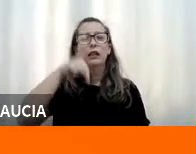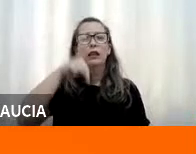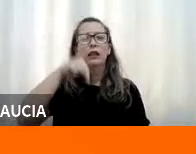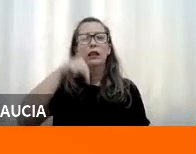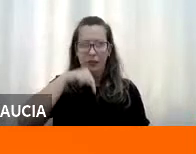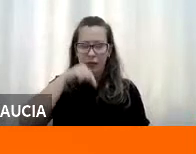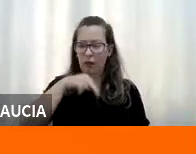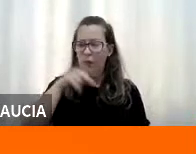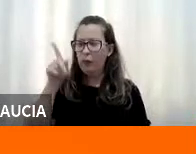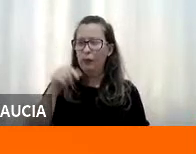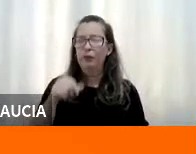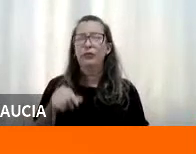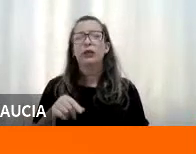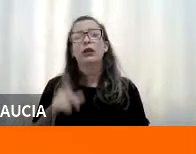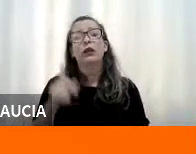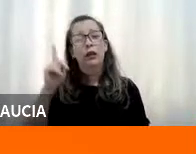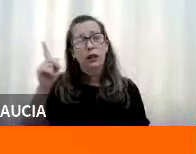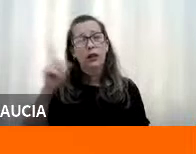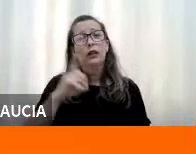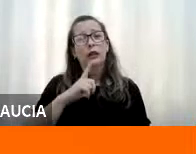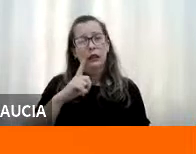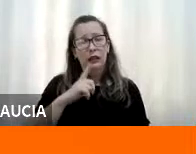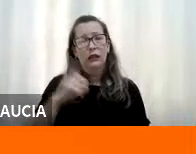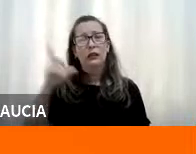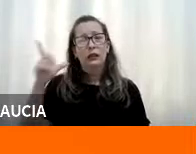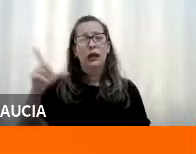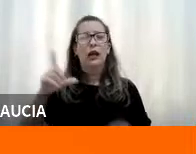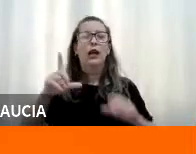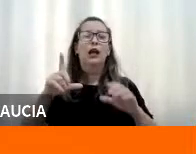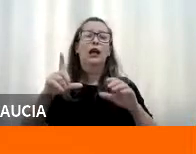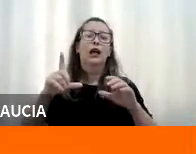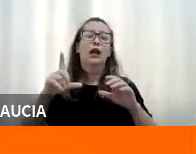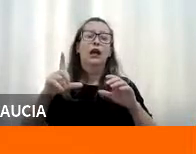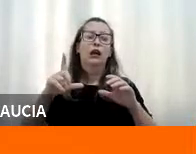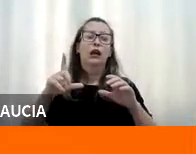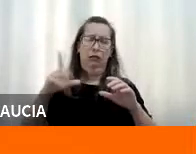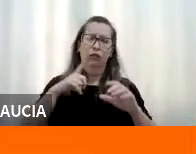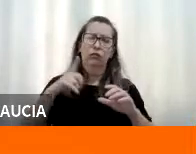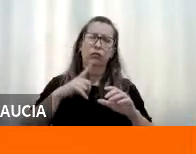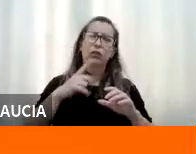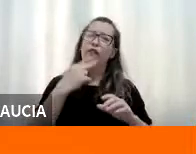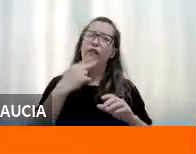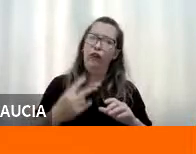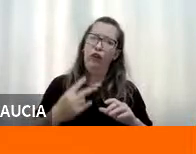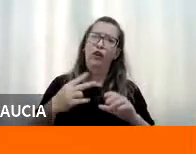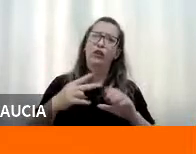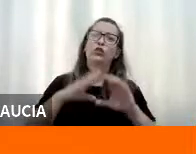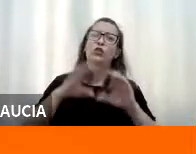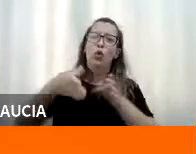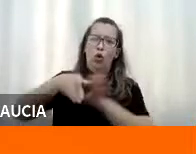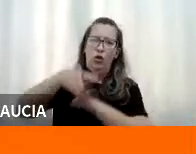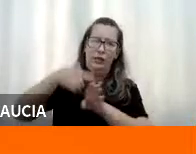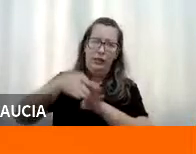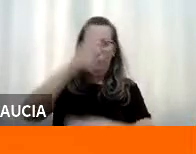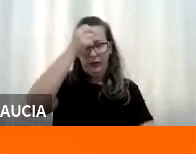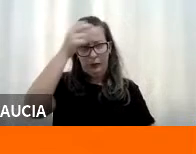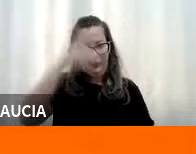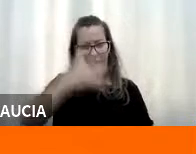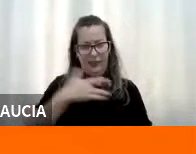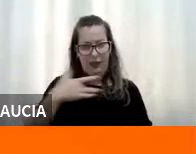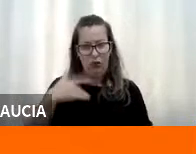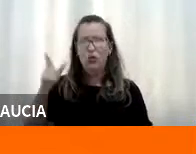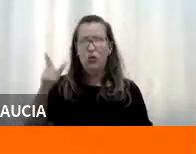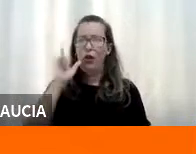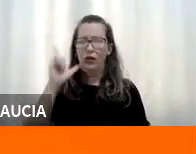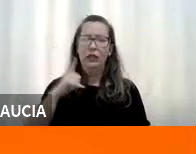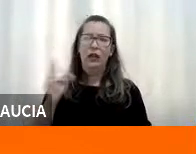assento no Conselho Nacional de Saúde. Ontem foi a reeleição deles como representantes, parte da representante da